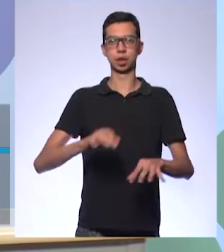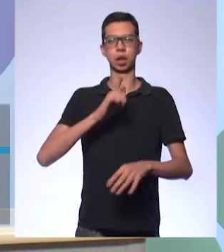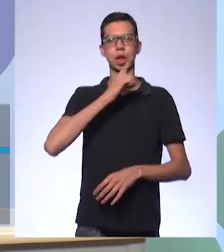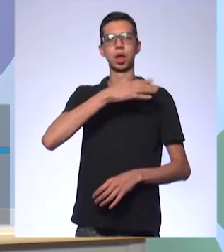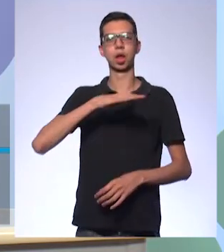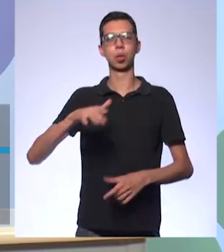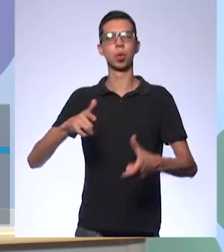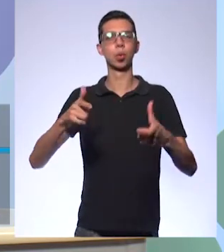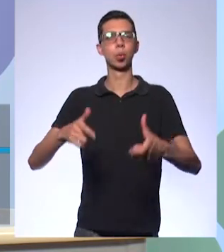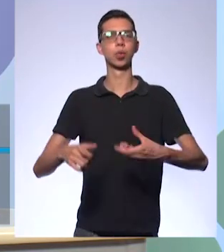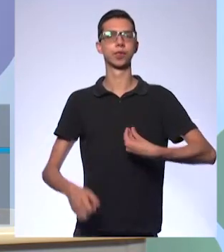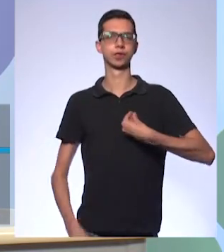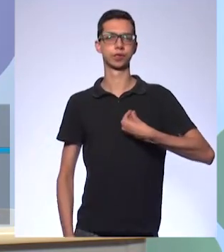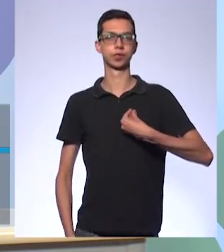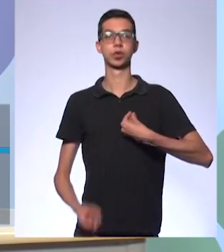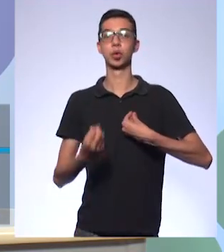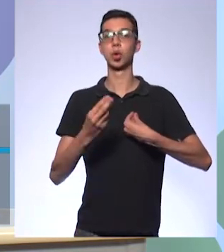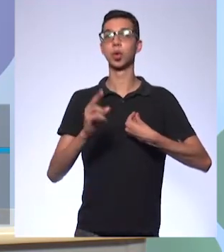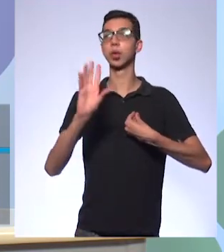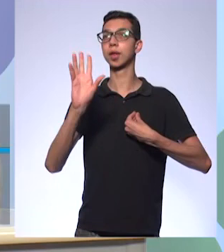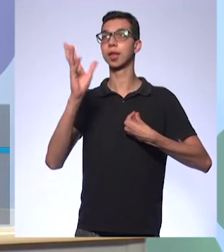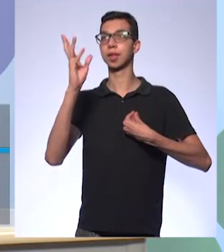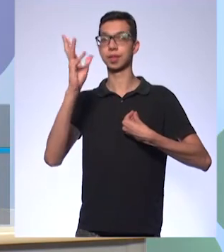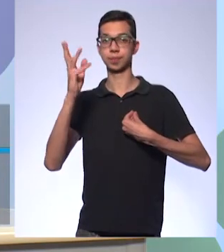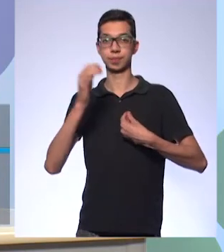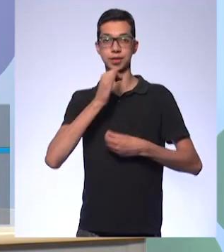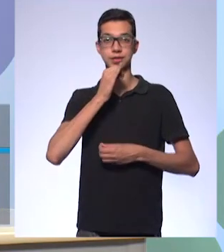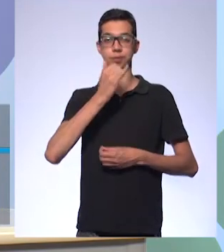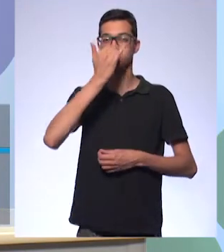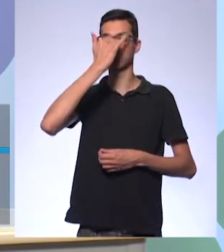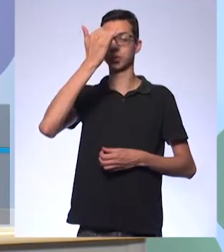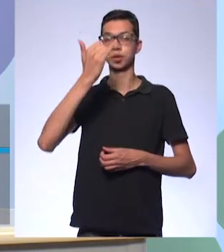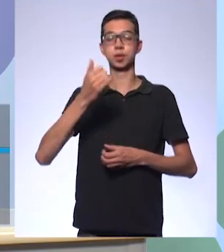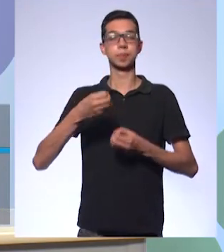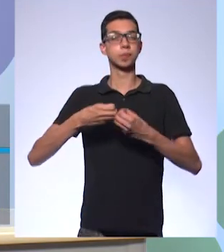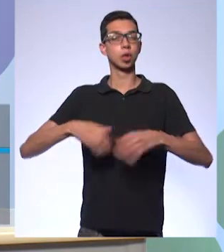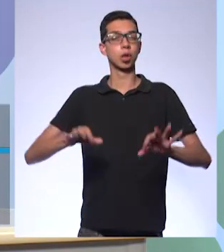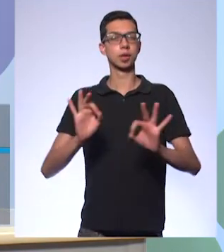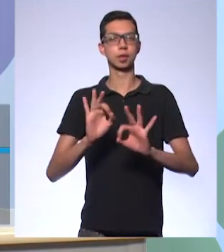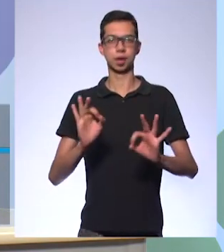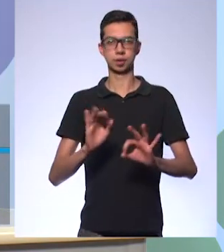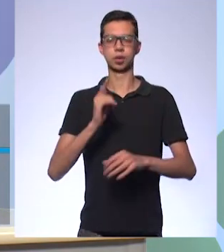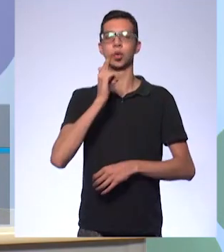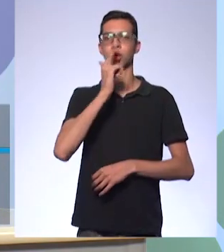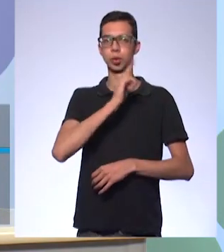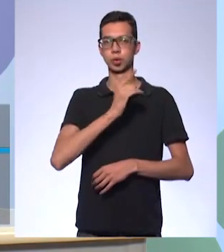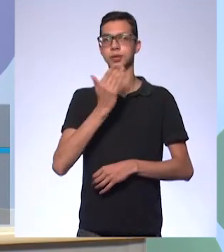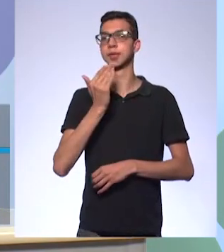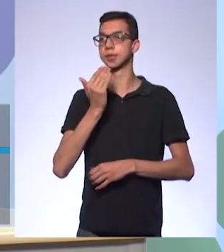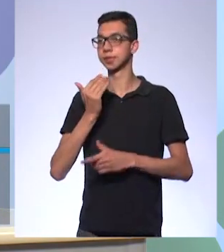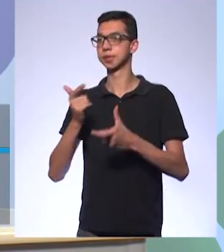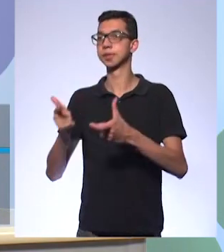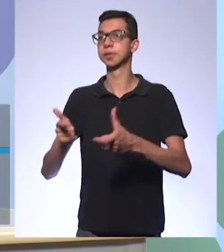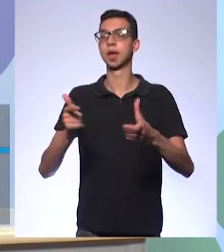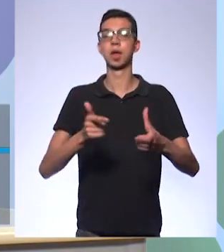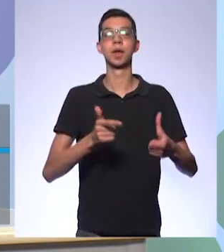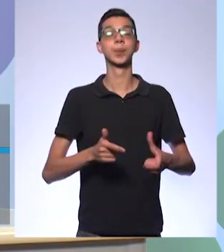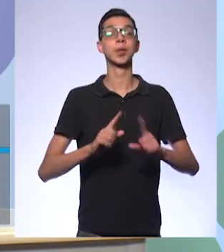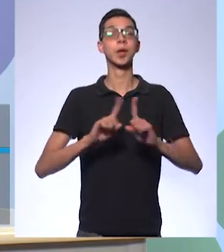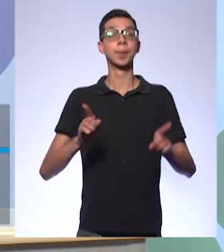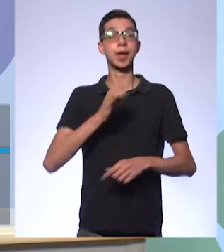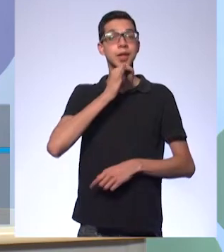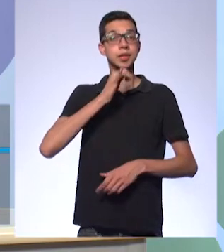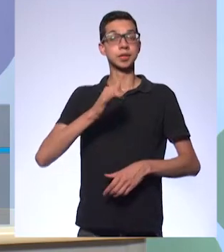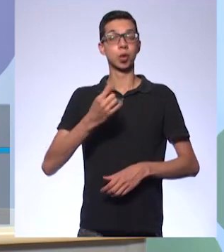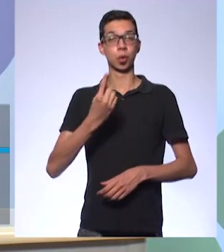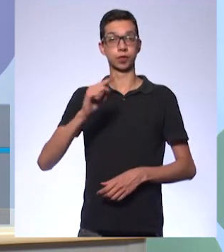sobreviver, ou do clima, onde elas não sofrem nenhum dano, onde elas conseguem oferta de alimento. E quando a gente tem um aumento